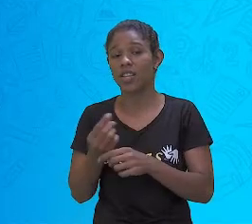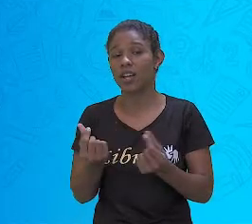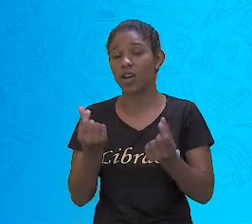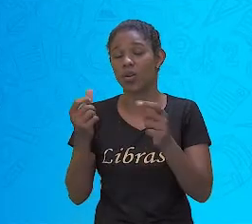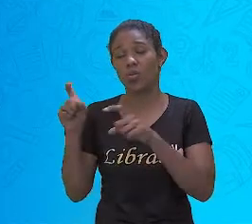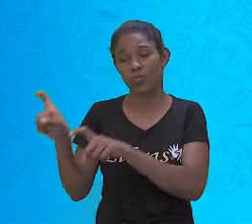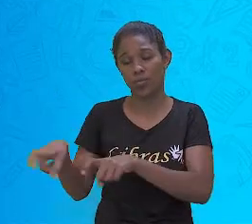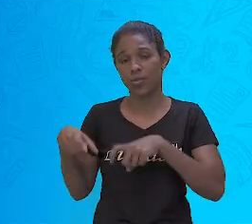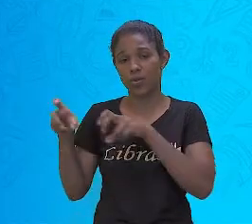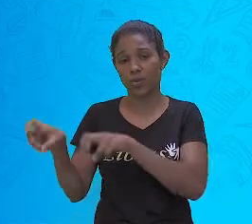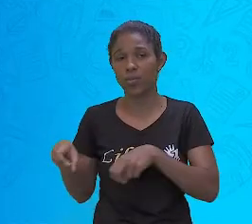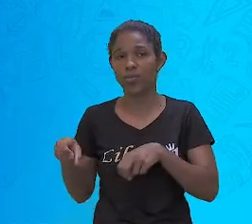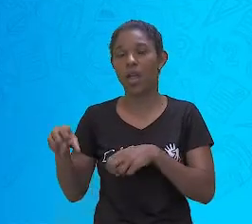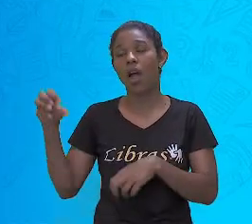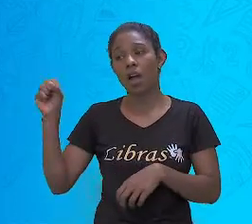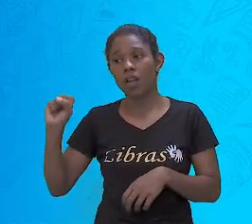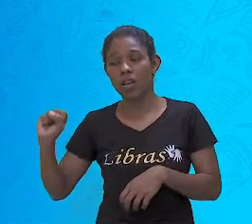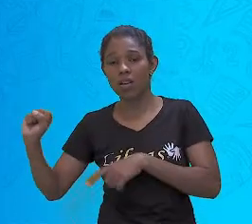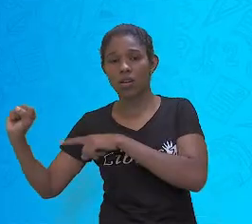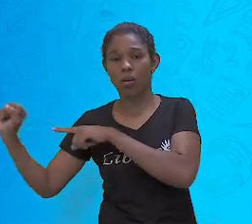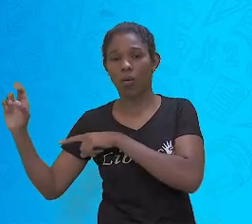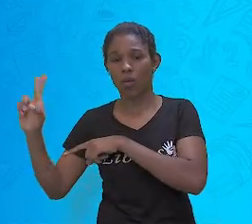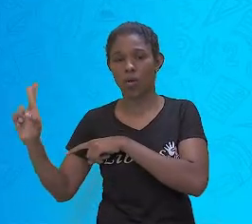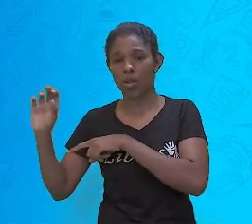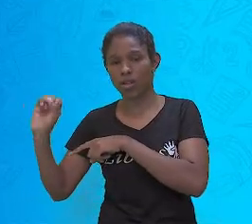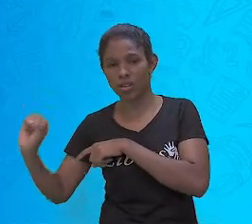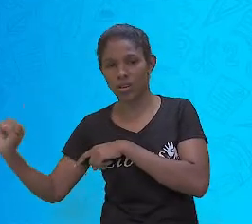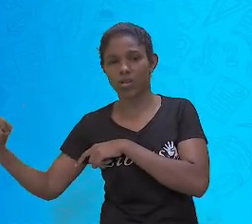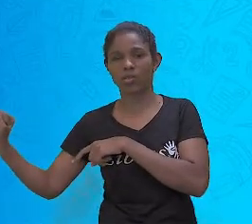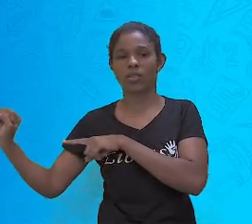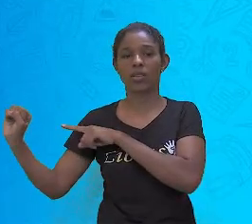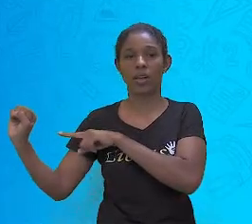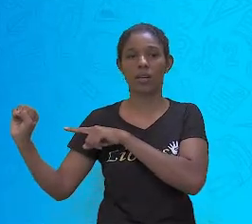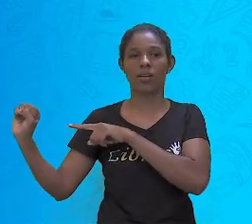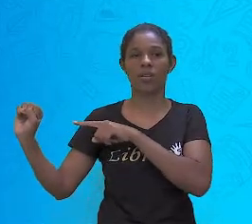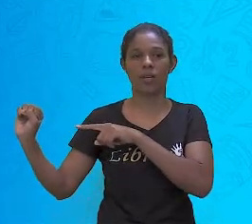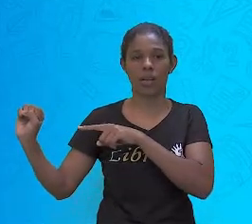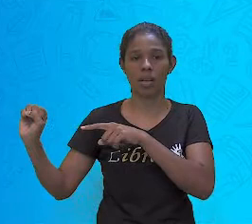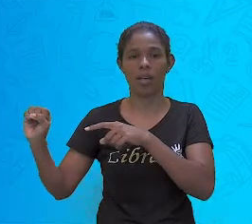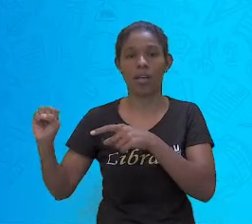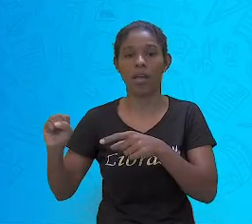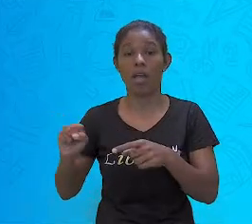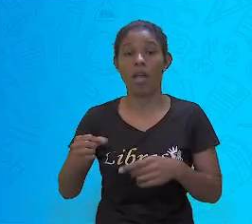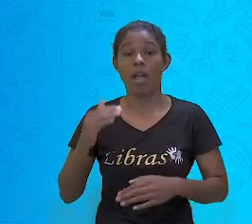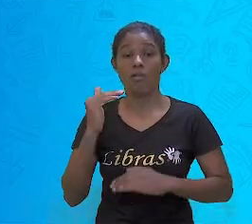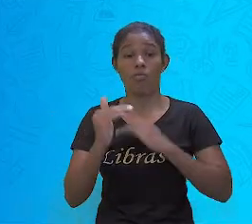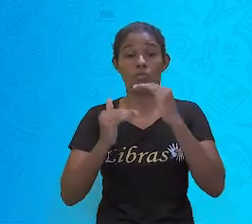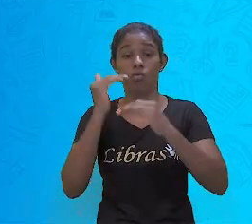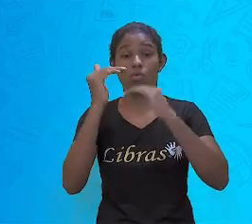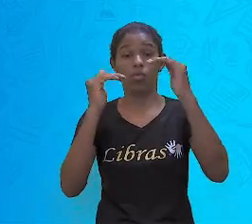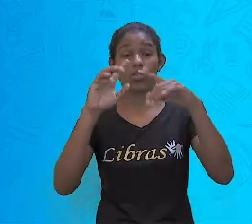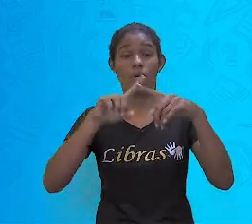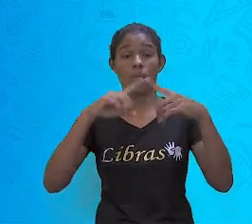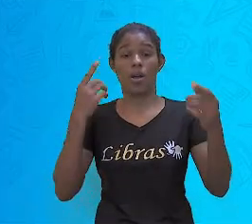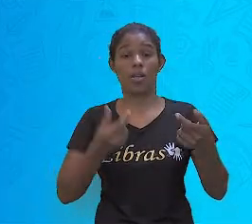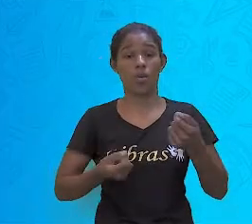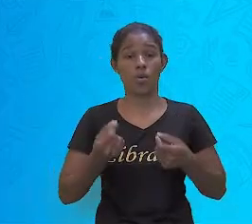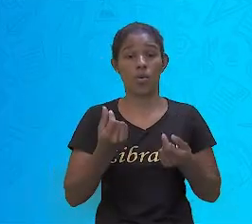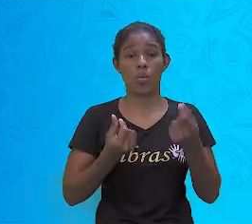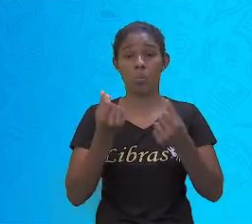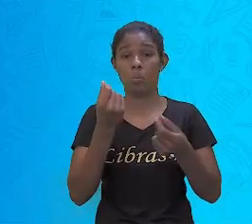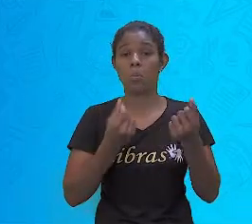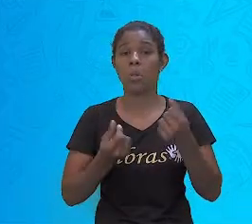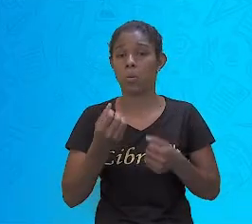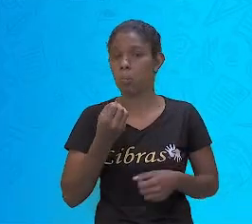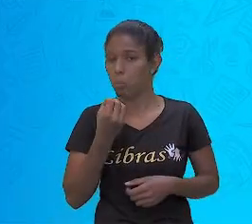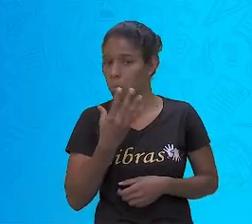4 estados, é a região brasileira mais evoluída, devido ao grande desenvolvimento econômico, industrial e agrícola,